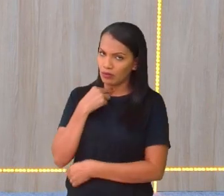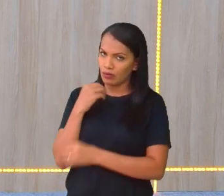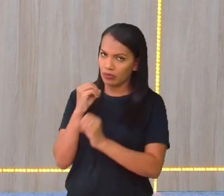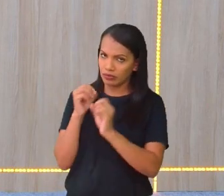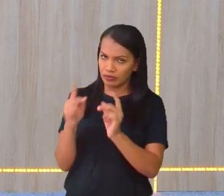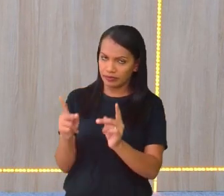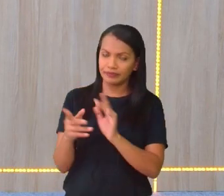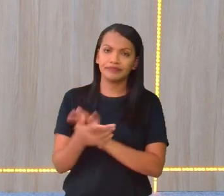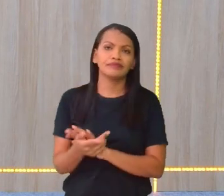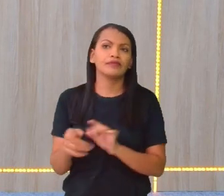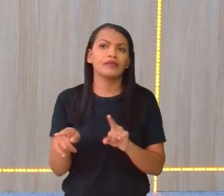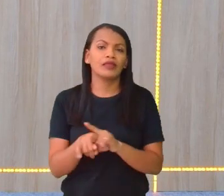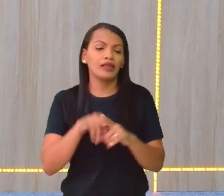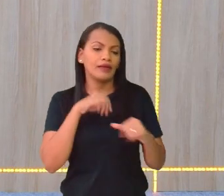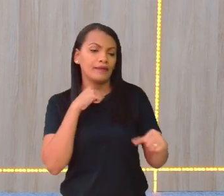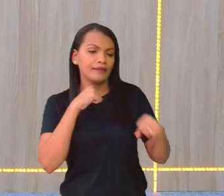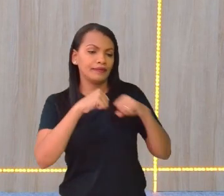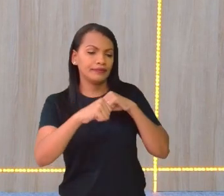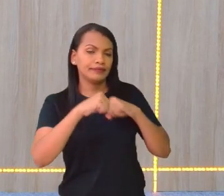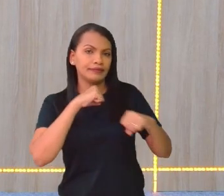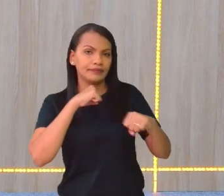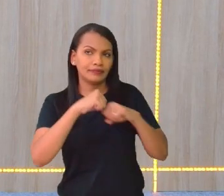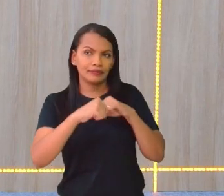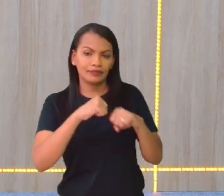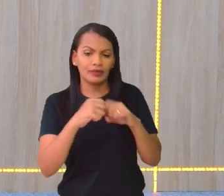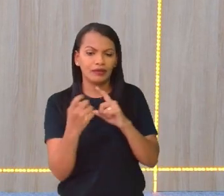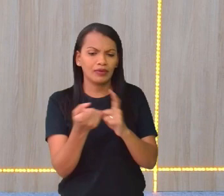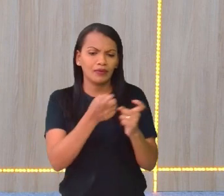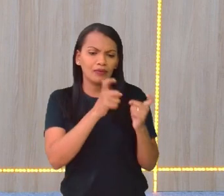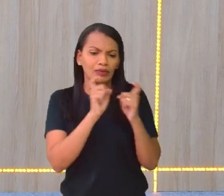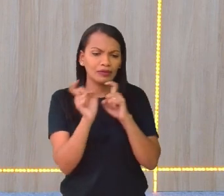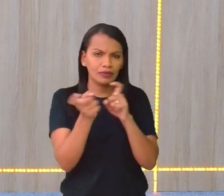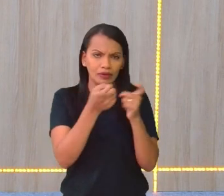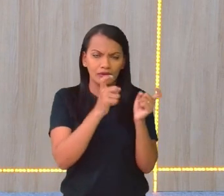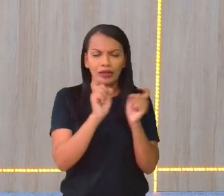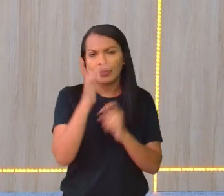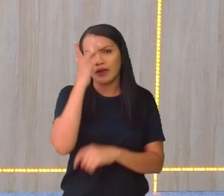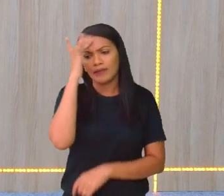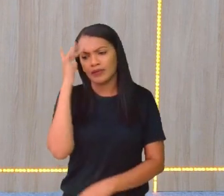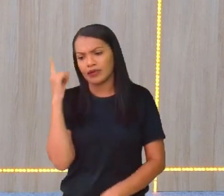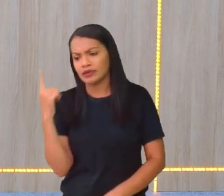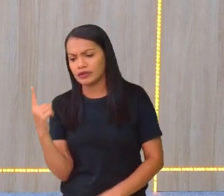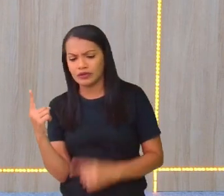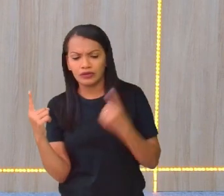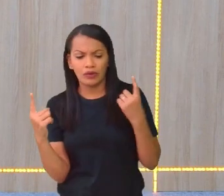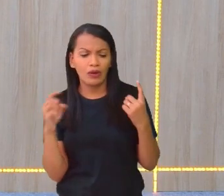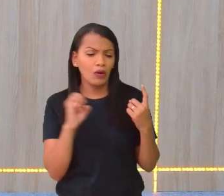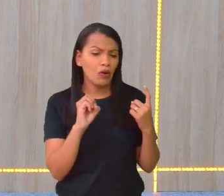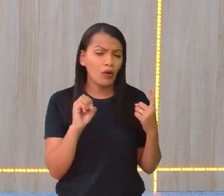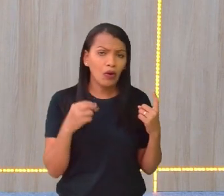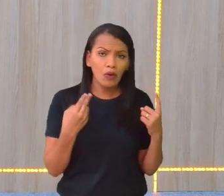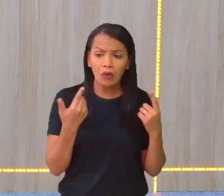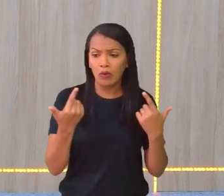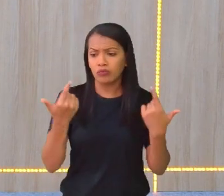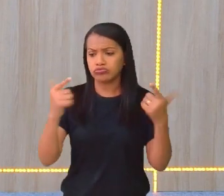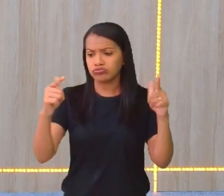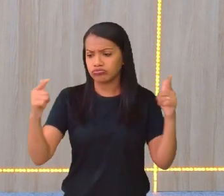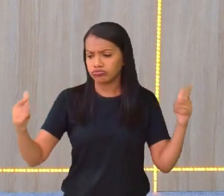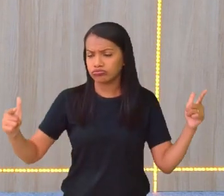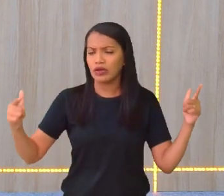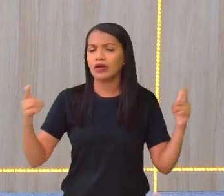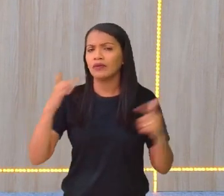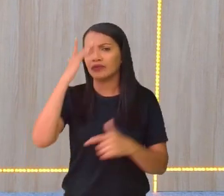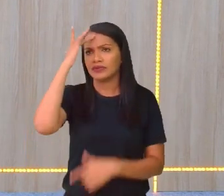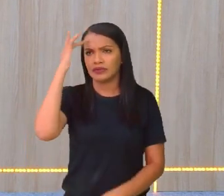O debate é aquele momento de discussão, não é? Entre duas pessoas ou mais, não é? Colocando ali as